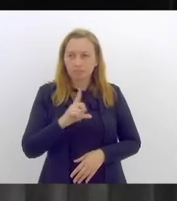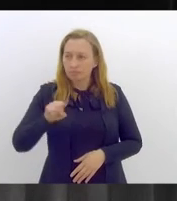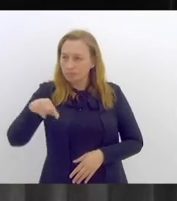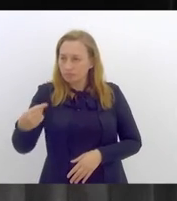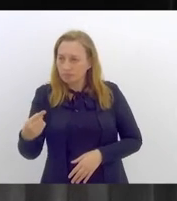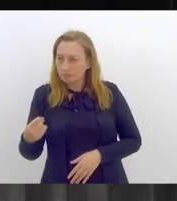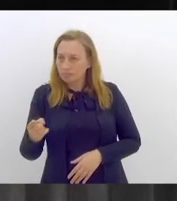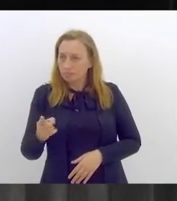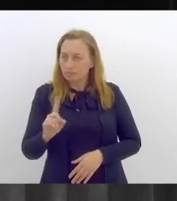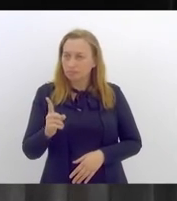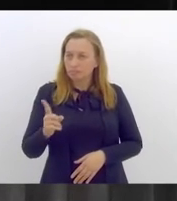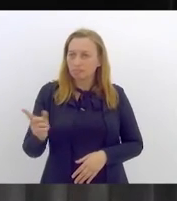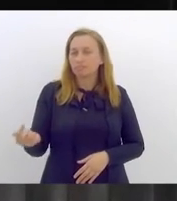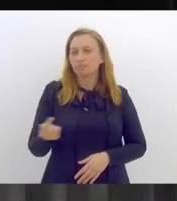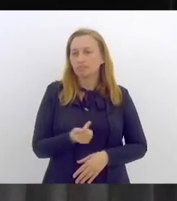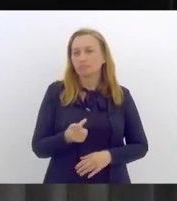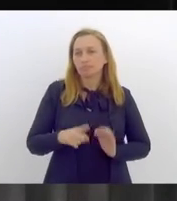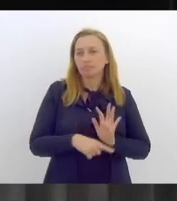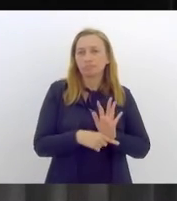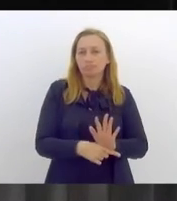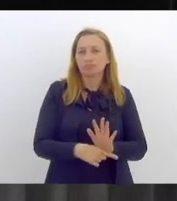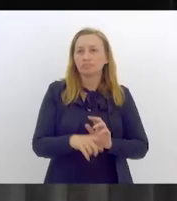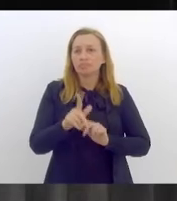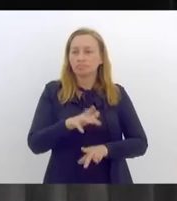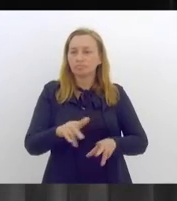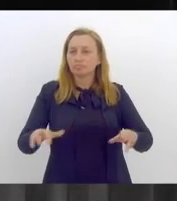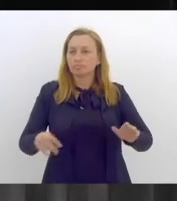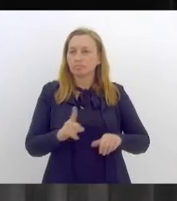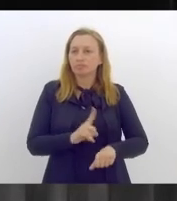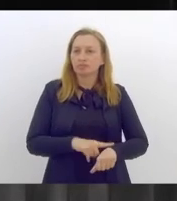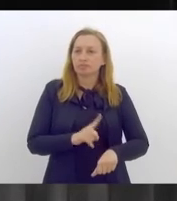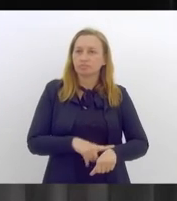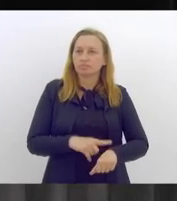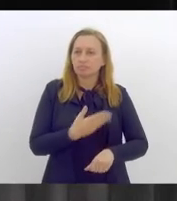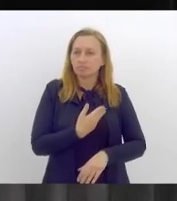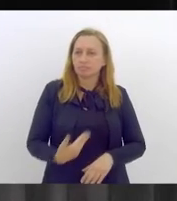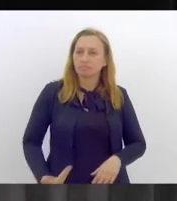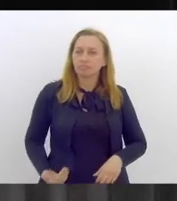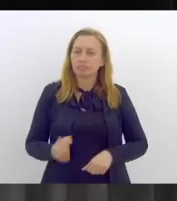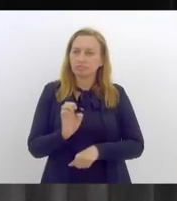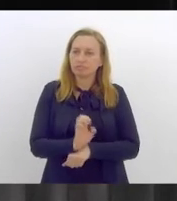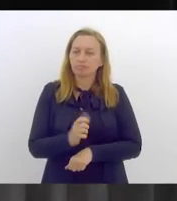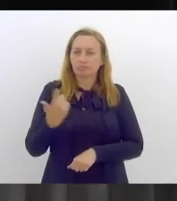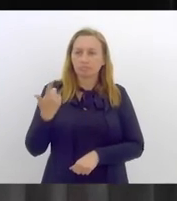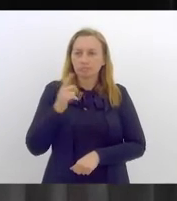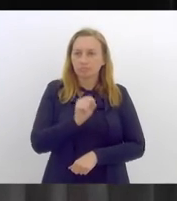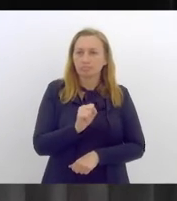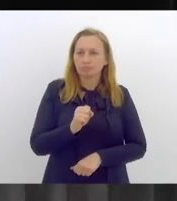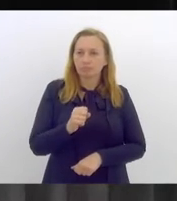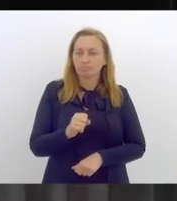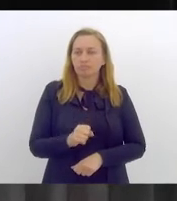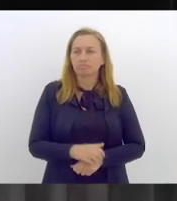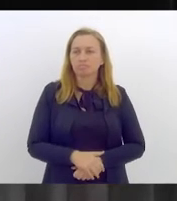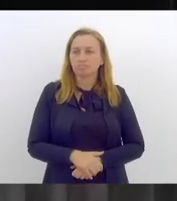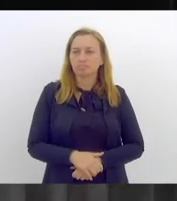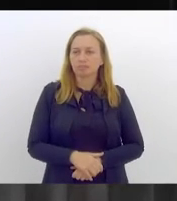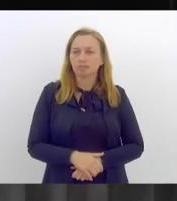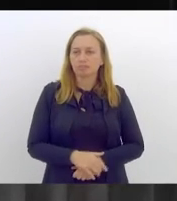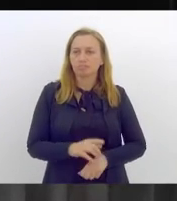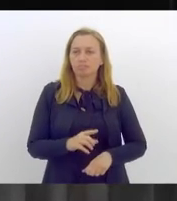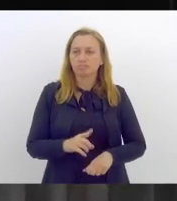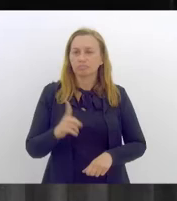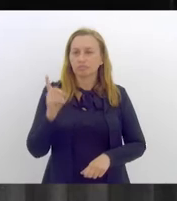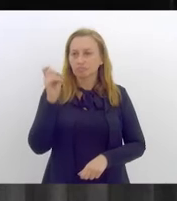estão aqui, mas que colaboraram em diversos momentos para que o governo do Estado conseguisse subsistir em